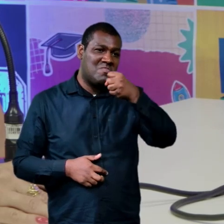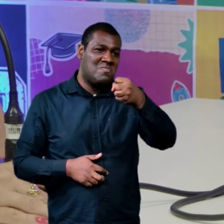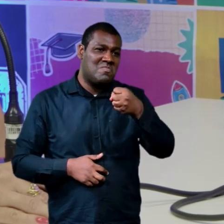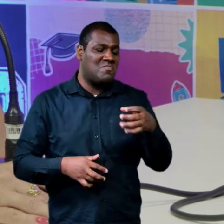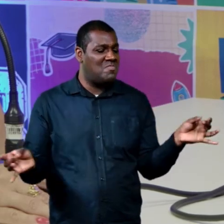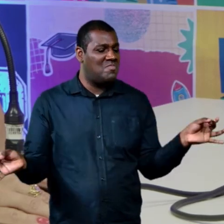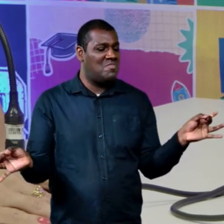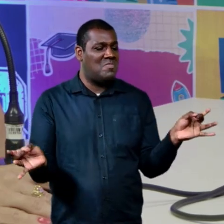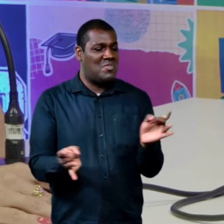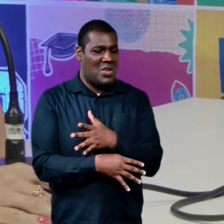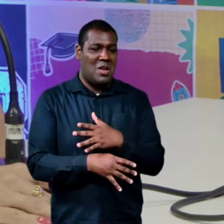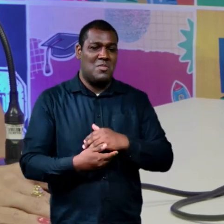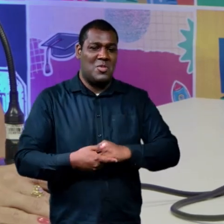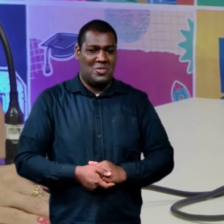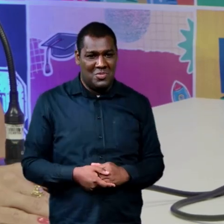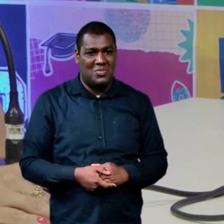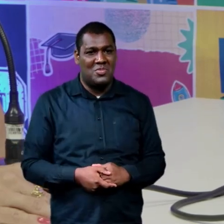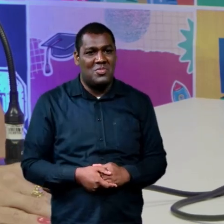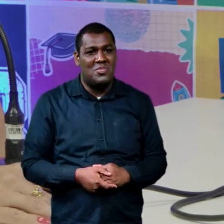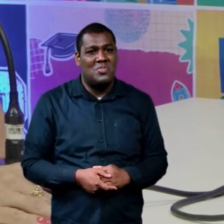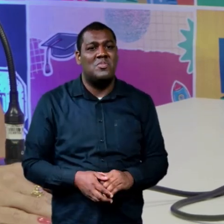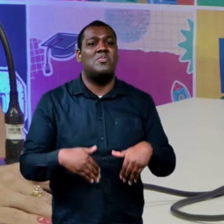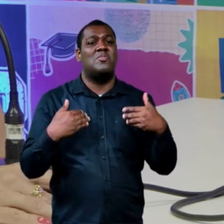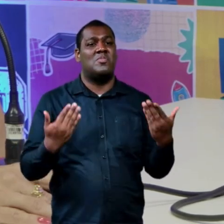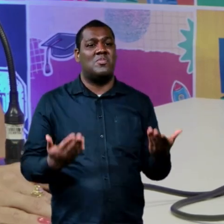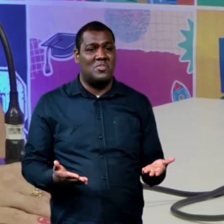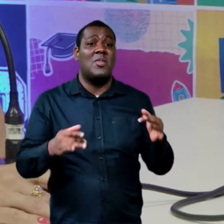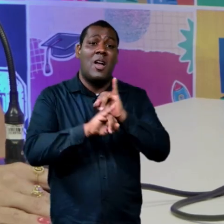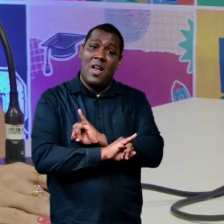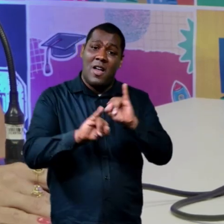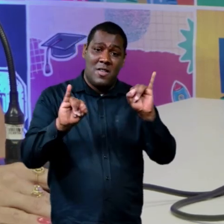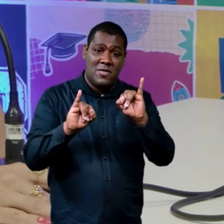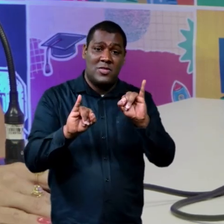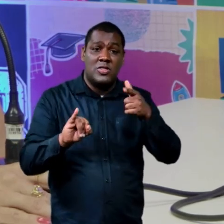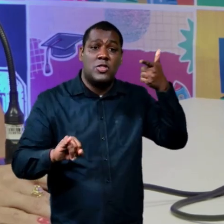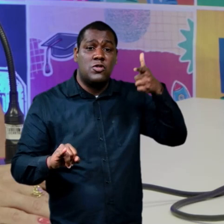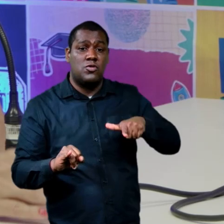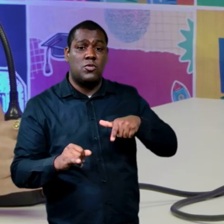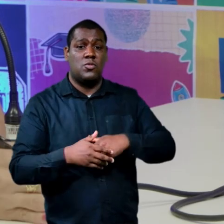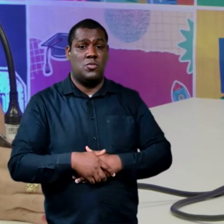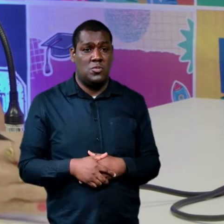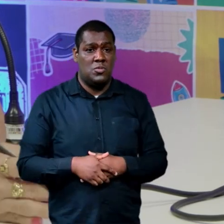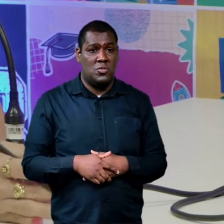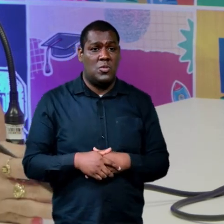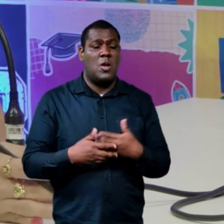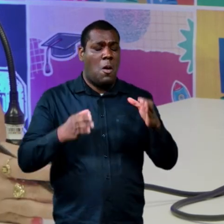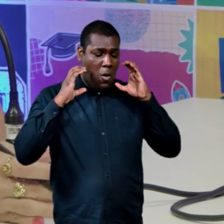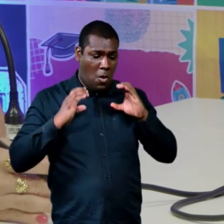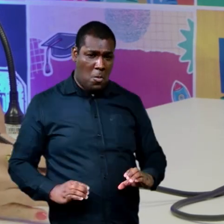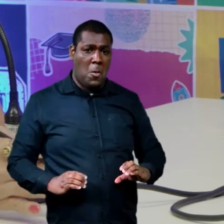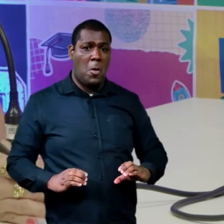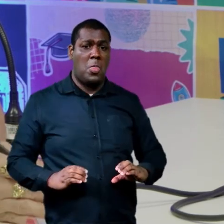podcast, o Integritude. Então, assim, doutor, vamos só reforçar a ideia, qualquer conduta,